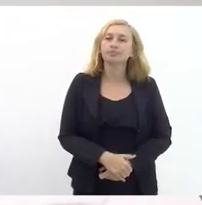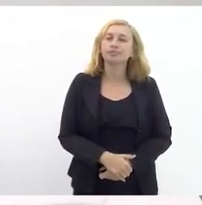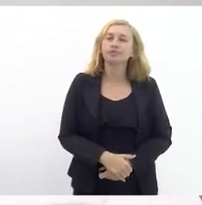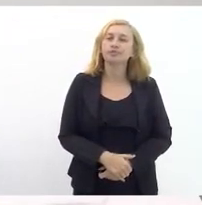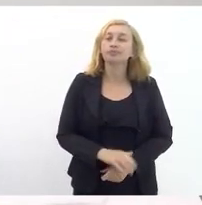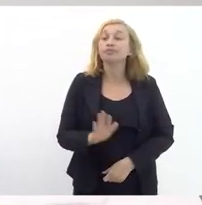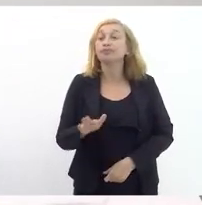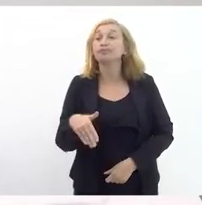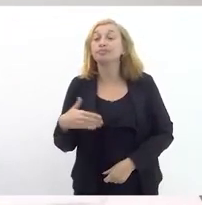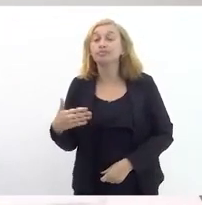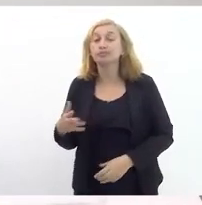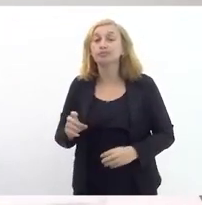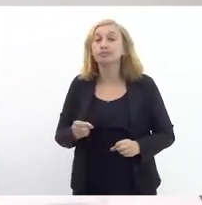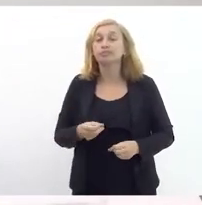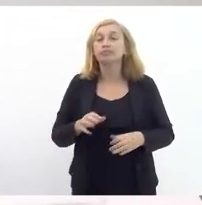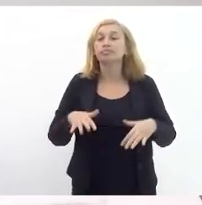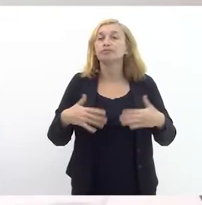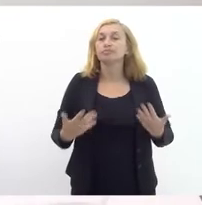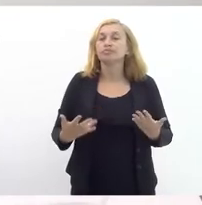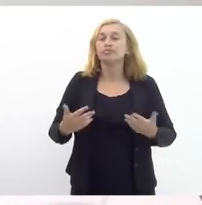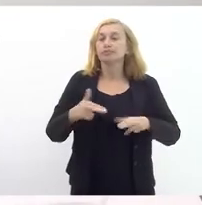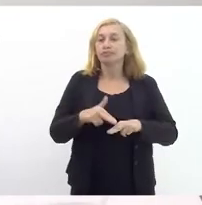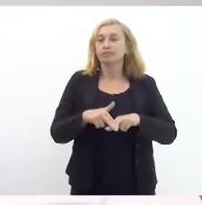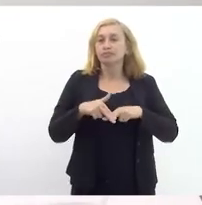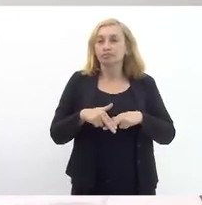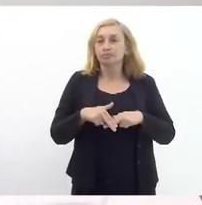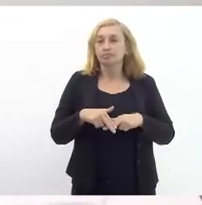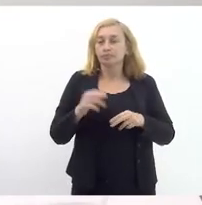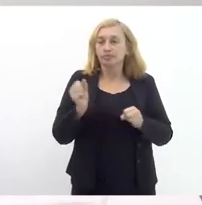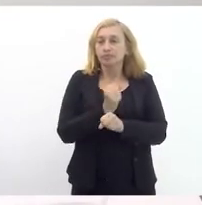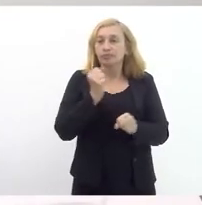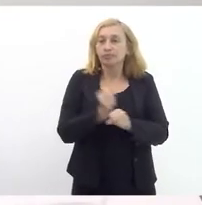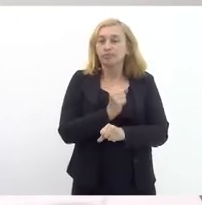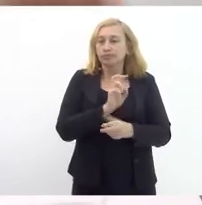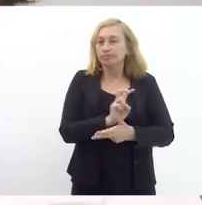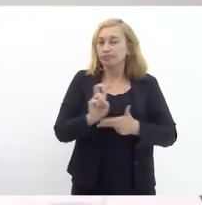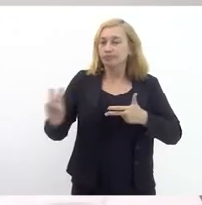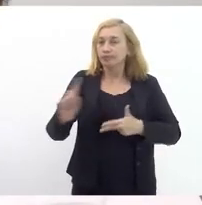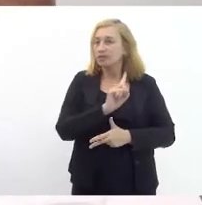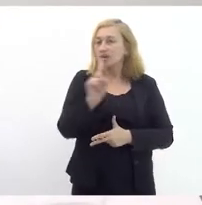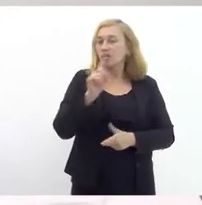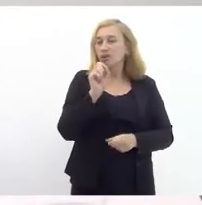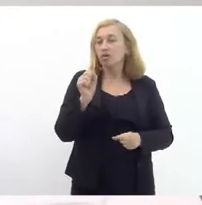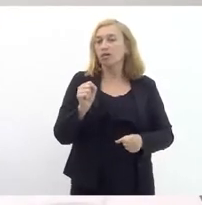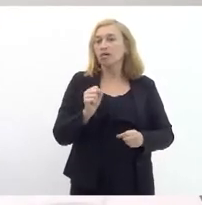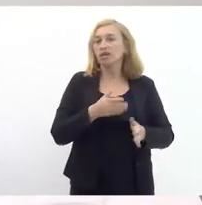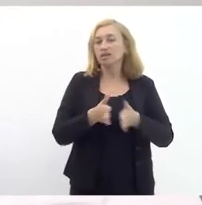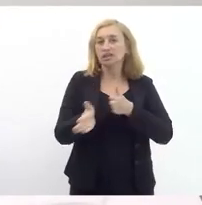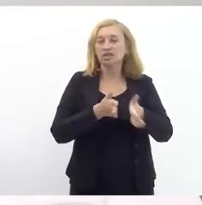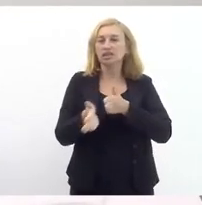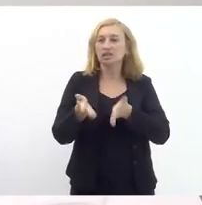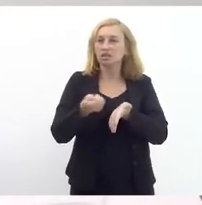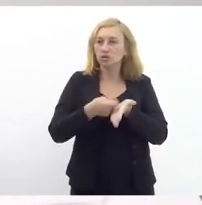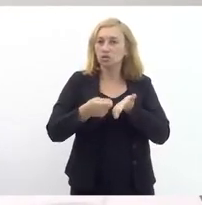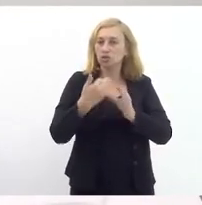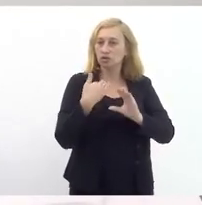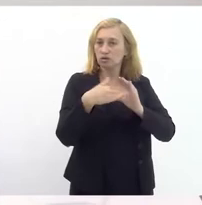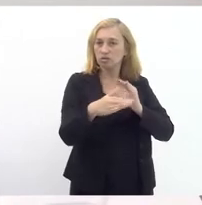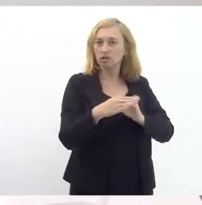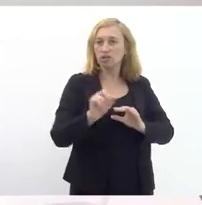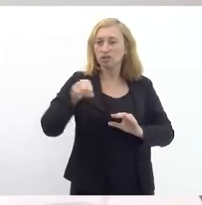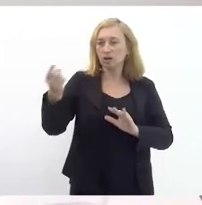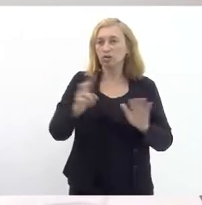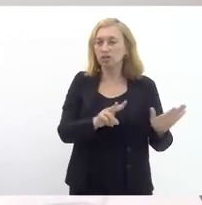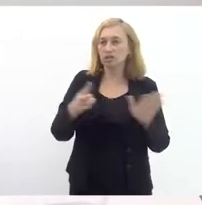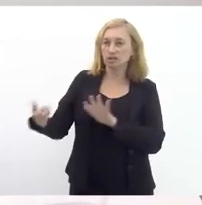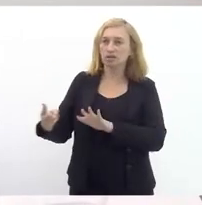Qual o motivo que a Supervia não fez as obras de acessibilidade? Trazer por escrito, Lucinha.